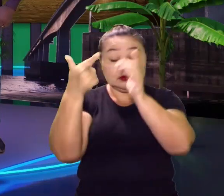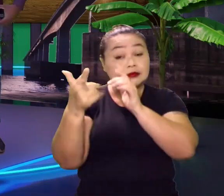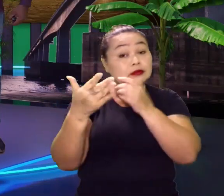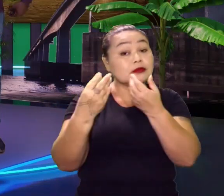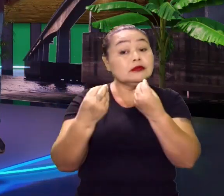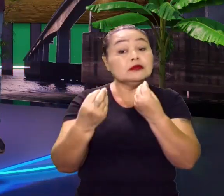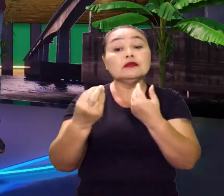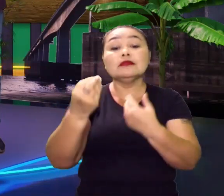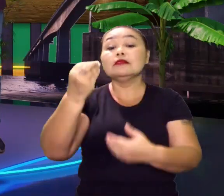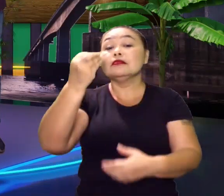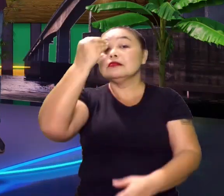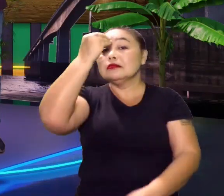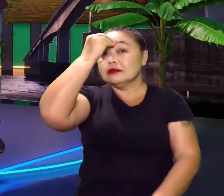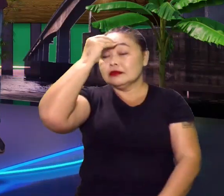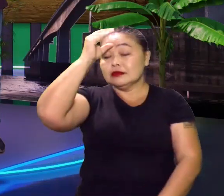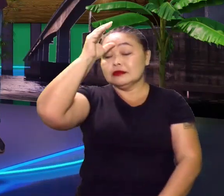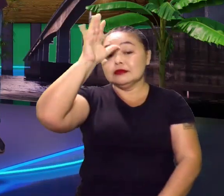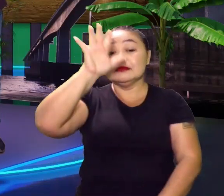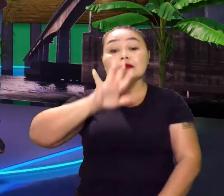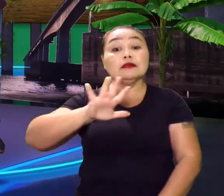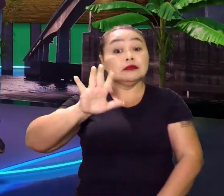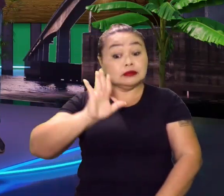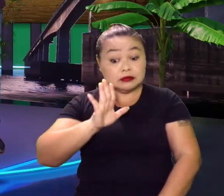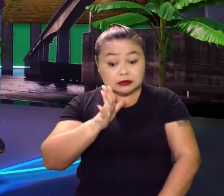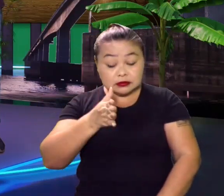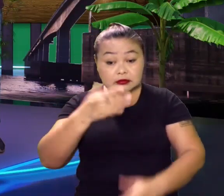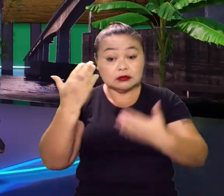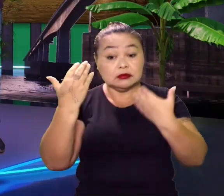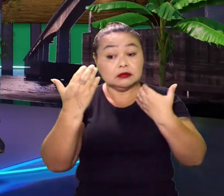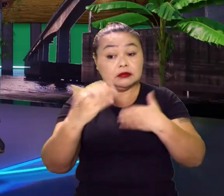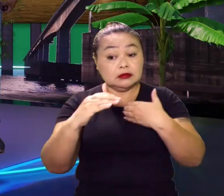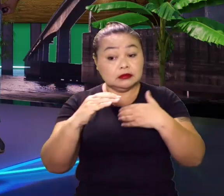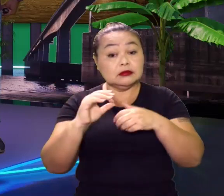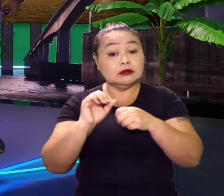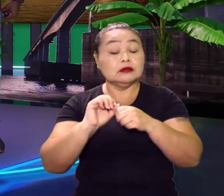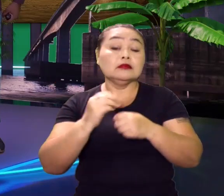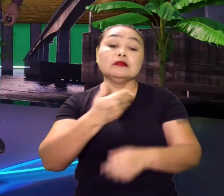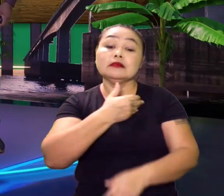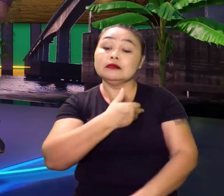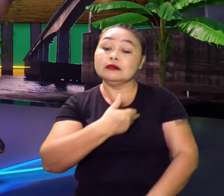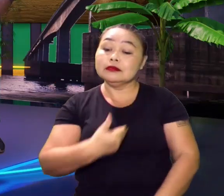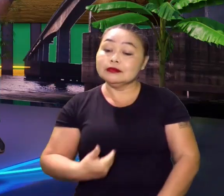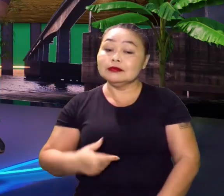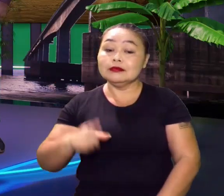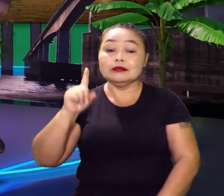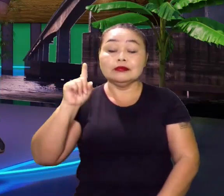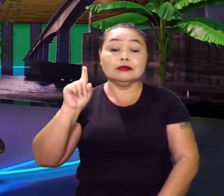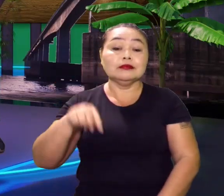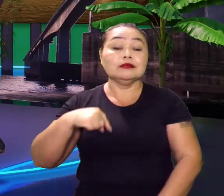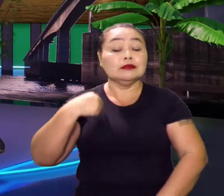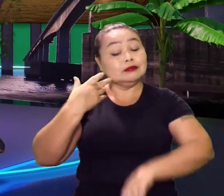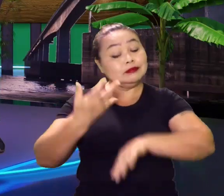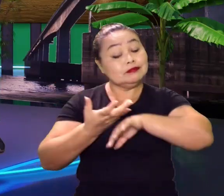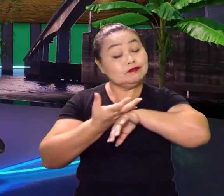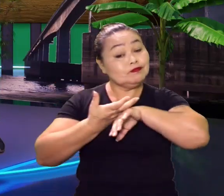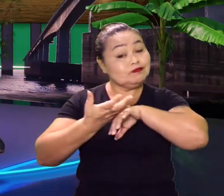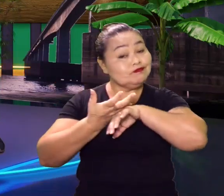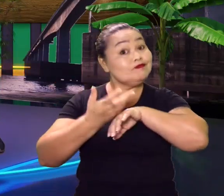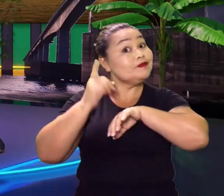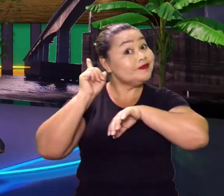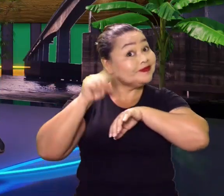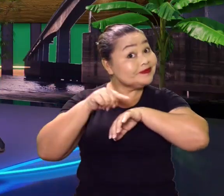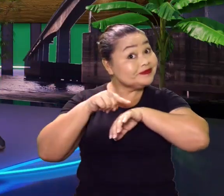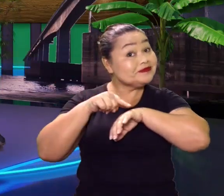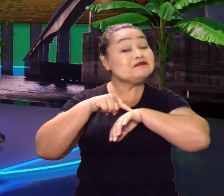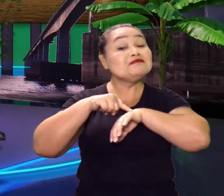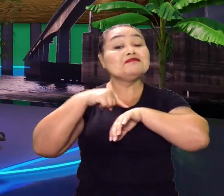conhecimento. Então, a nível de concurso público, essa é uma disciplina que vai fazer a